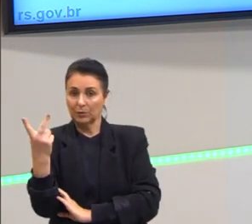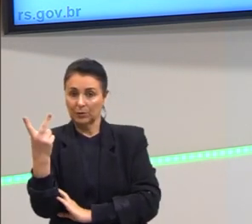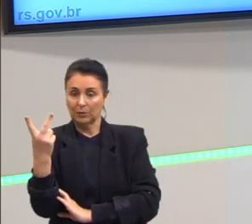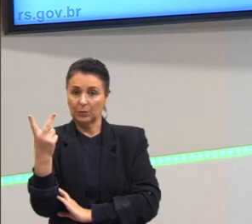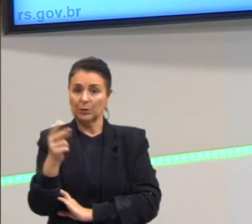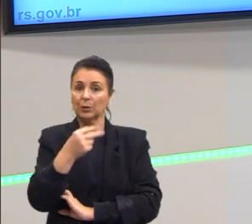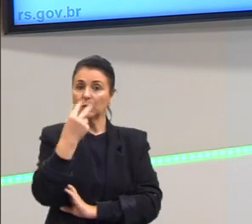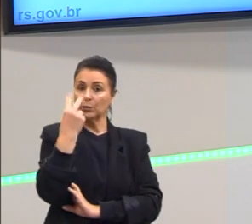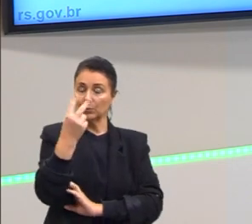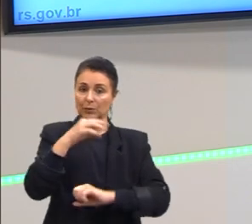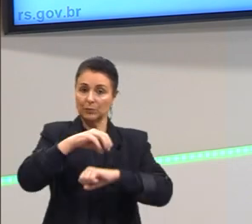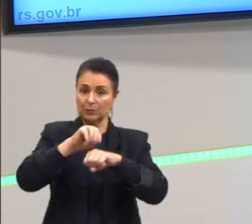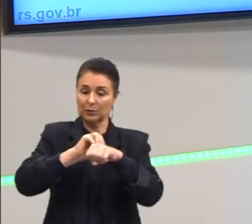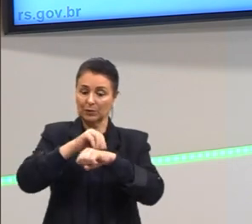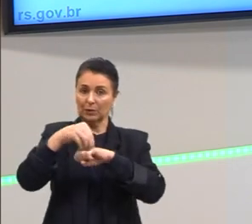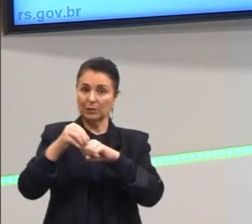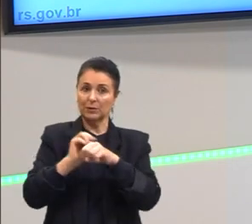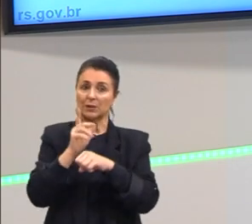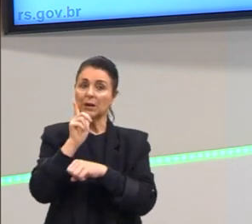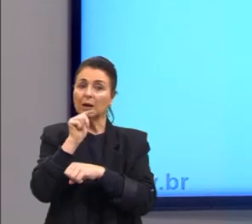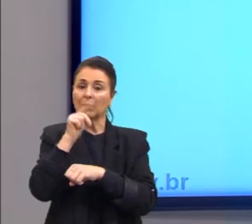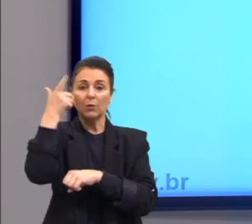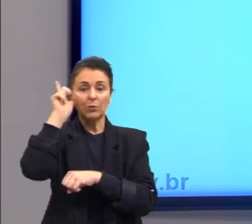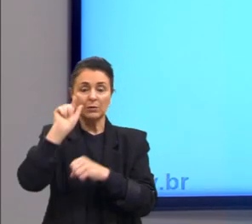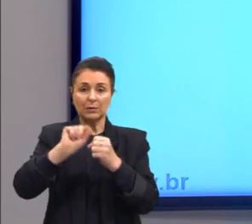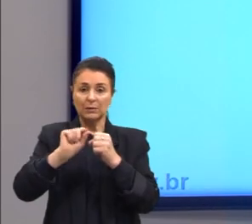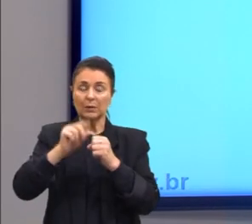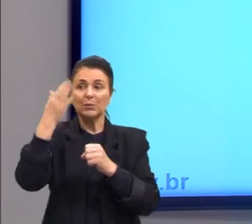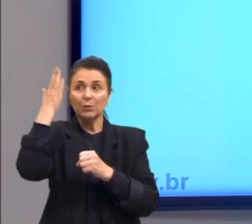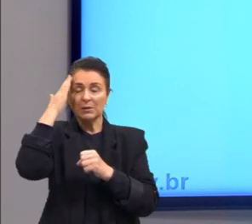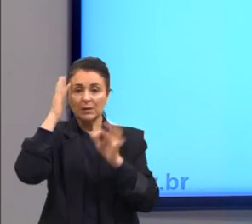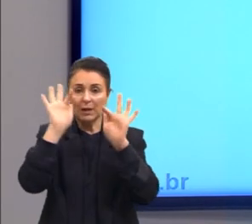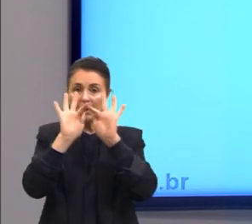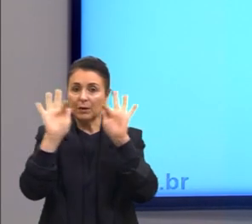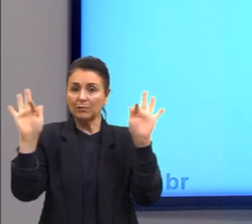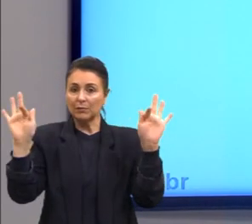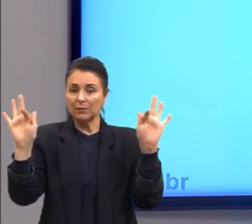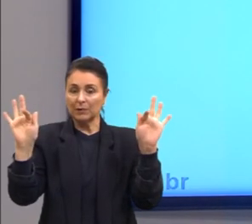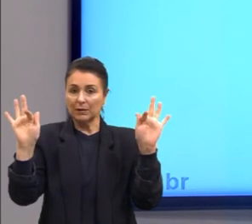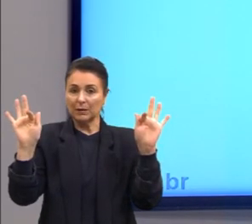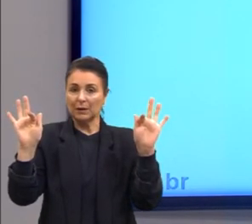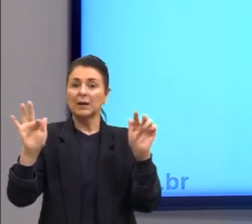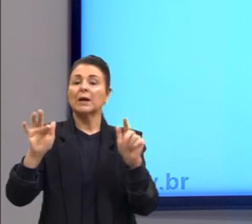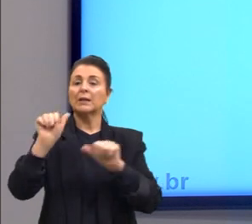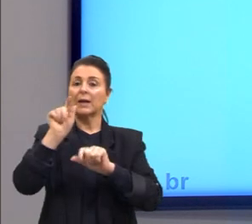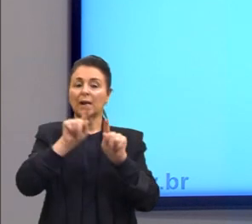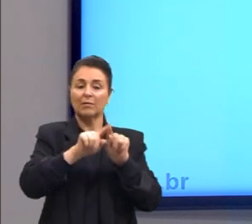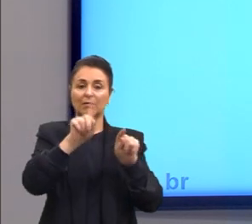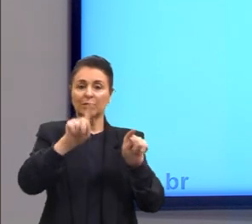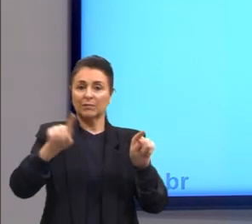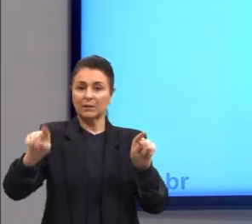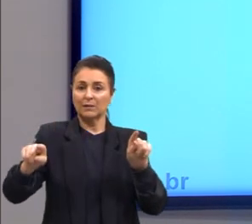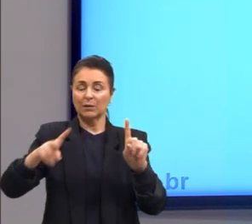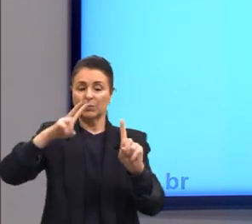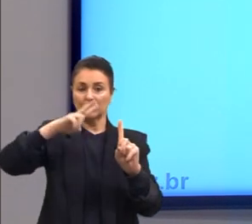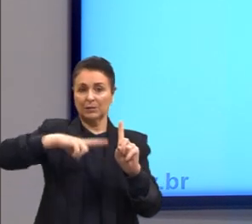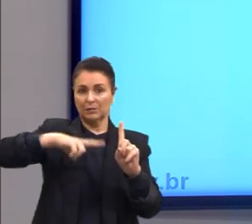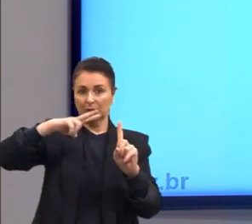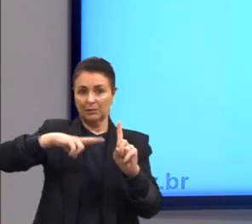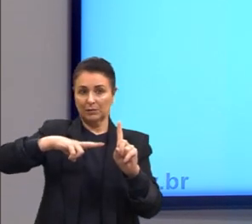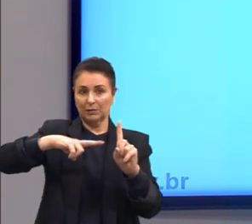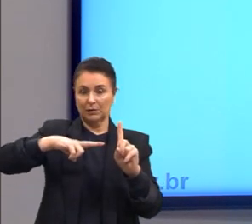água eu consigo realizar o cálculo porque eu sei a fórmula da variação de entalpia né é entalpia dos